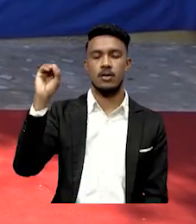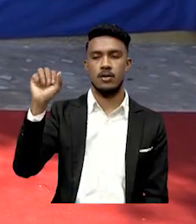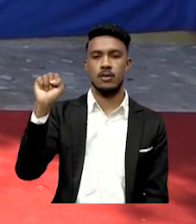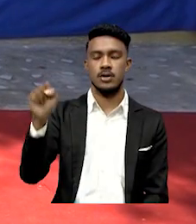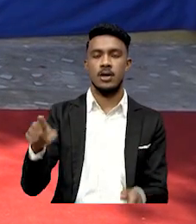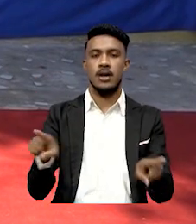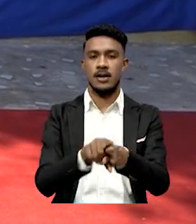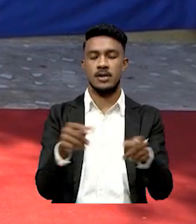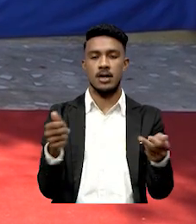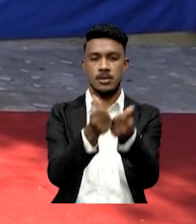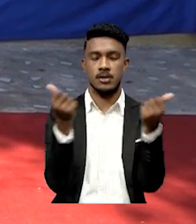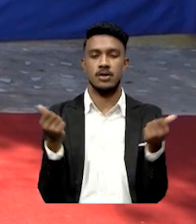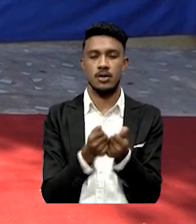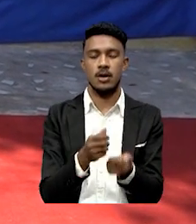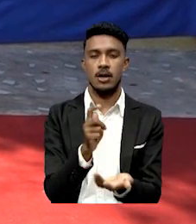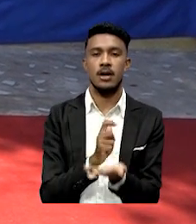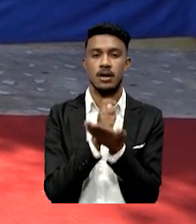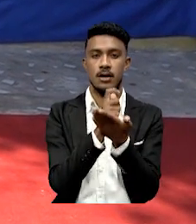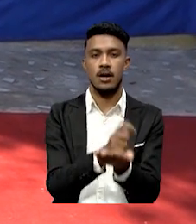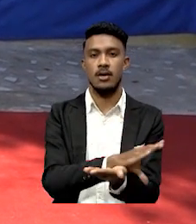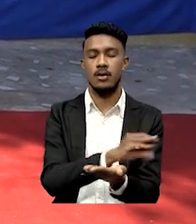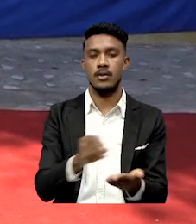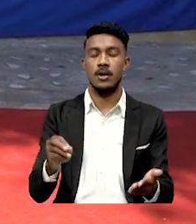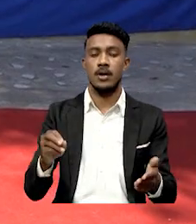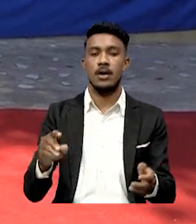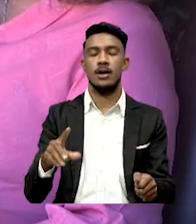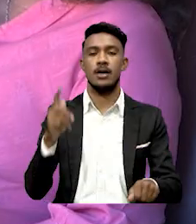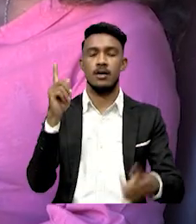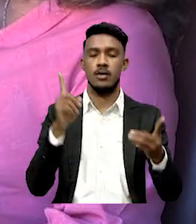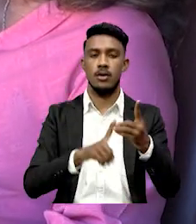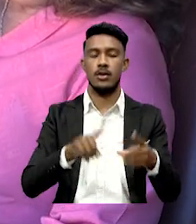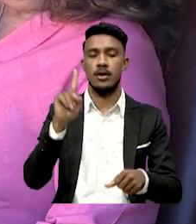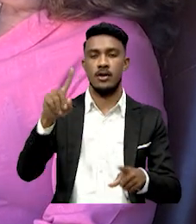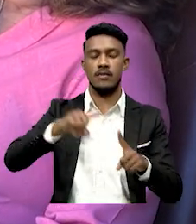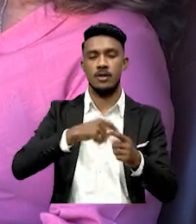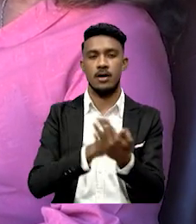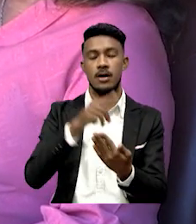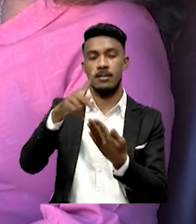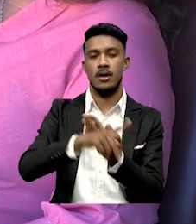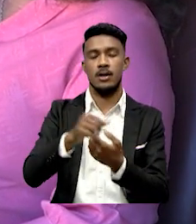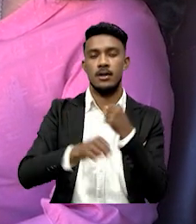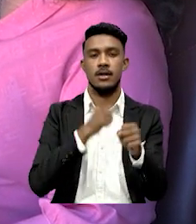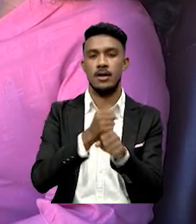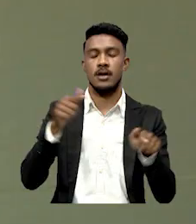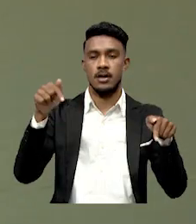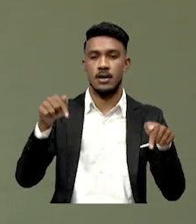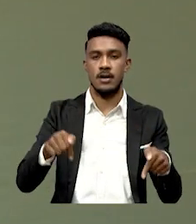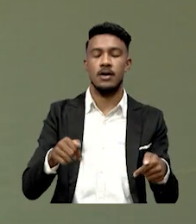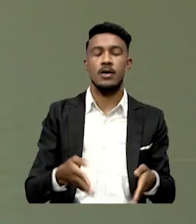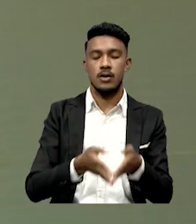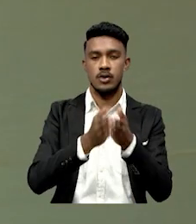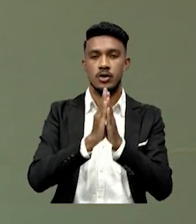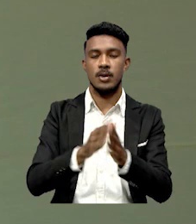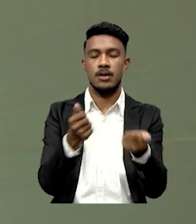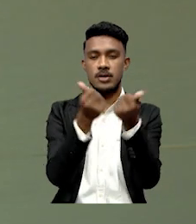Atauru saiona municipio, hahu ia loron ida fulang Abril tinane. Ministro Estatal husu ba administrador Atauru atu servisu